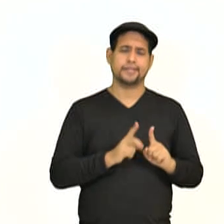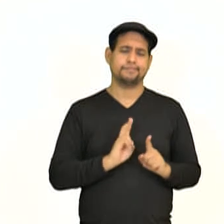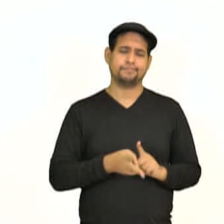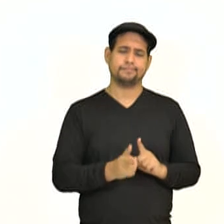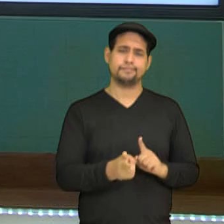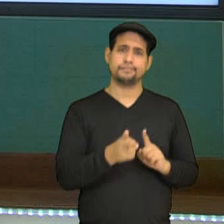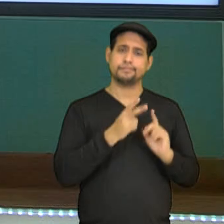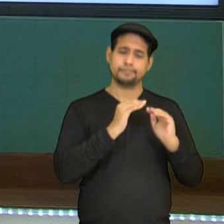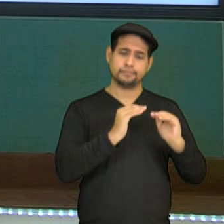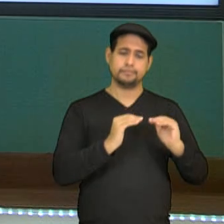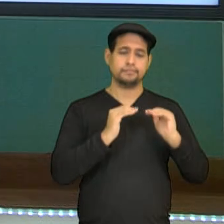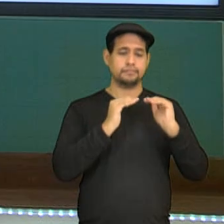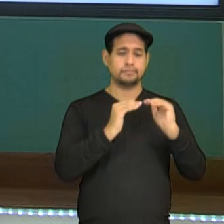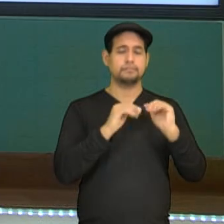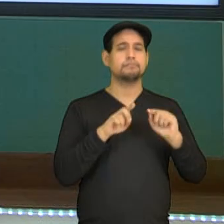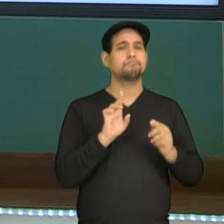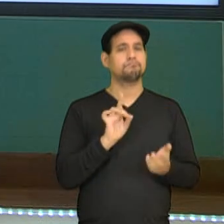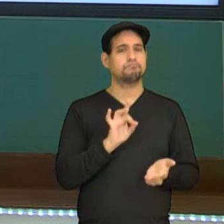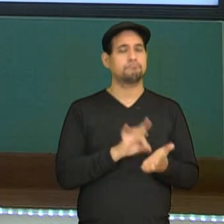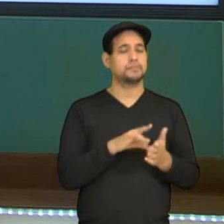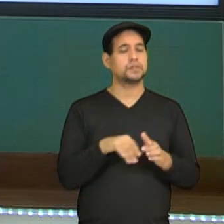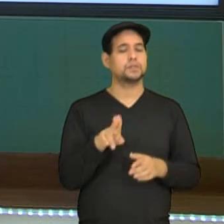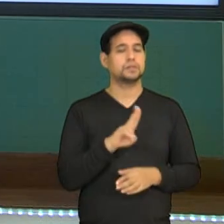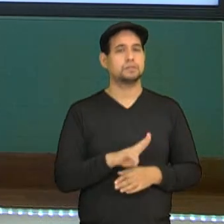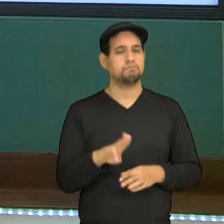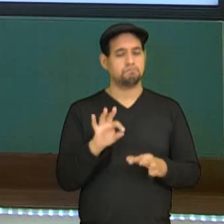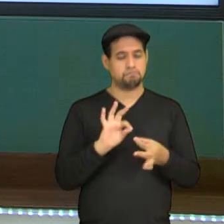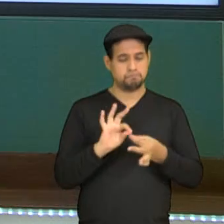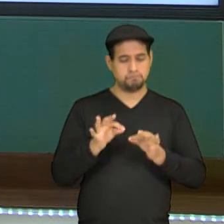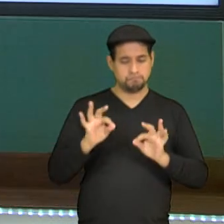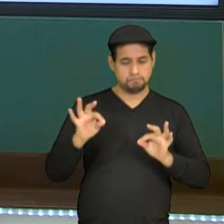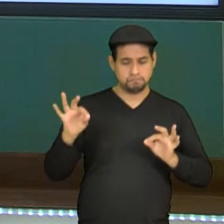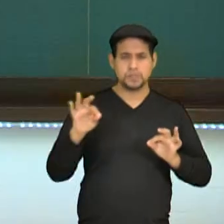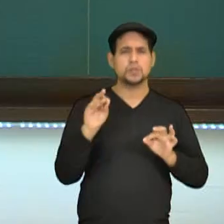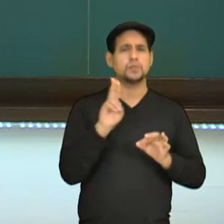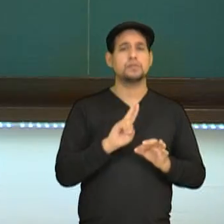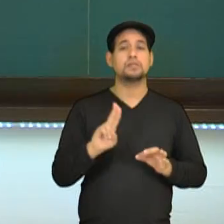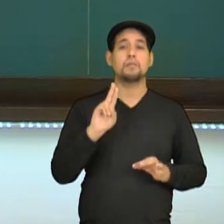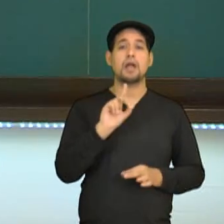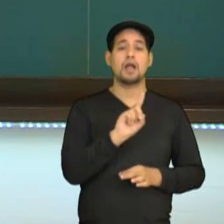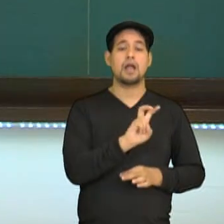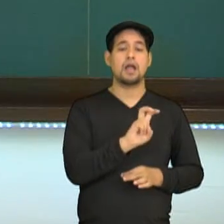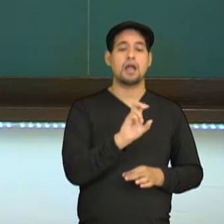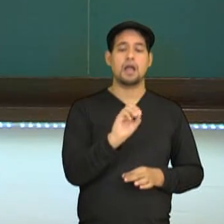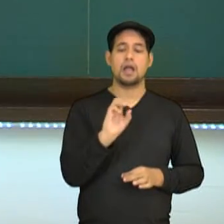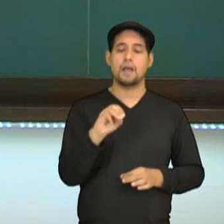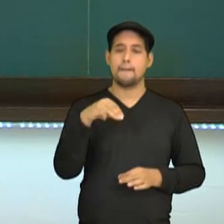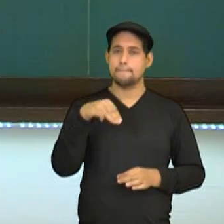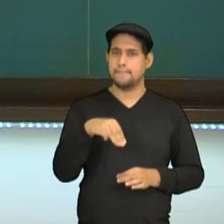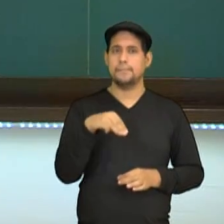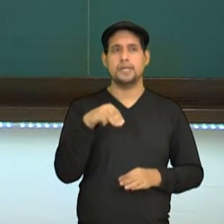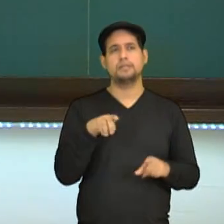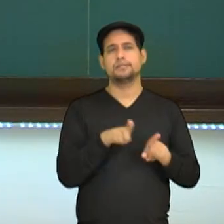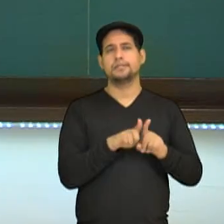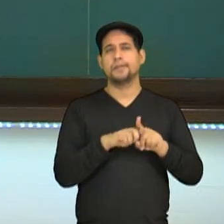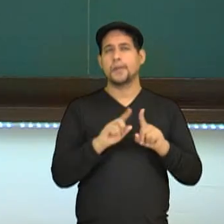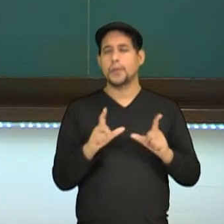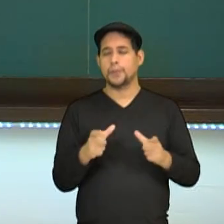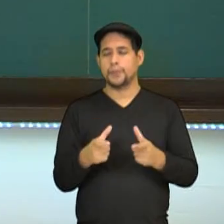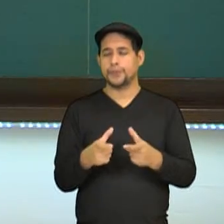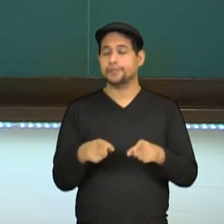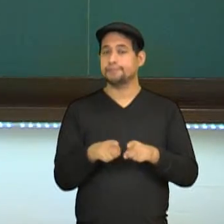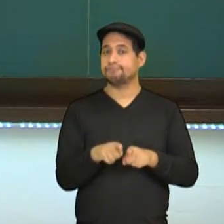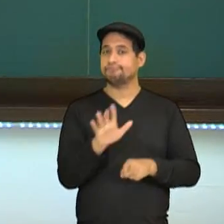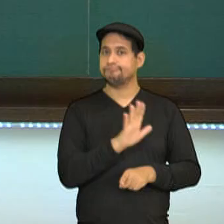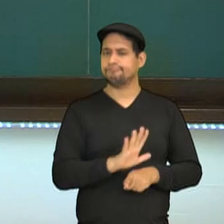num patamar alto. Realmente usamos uma medida altimétrica ligada a 500 metros de altitude como sendo o mínimo para